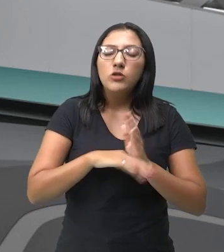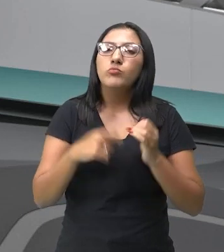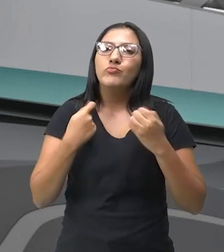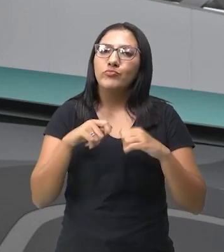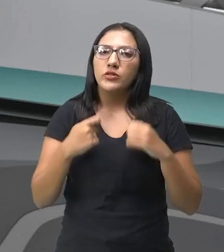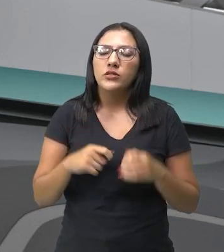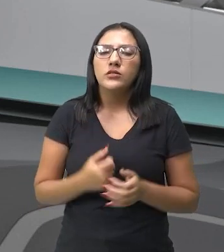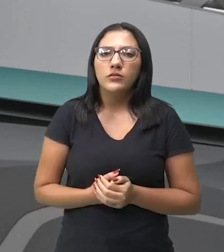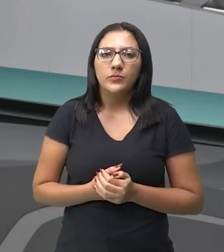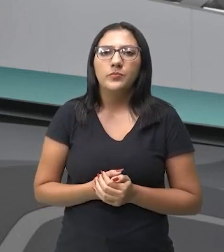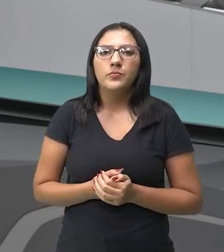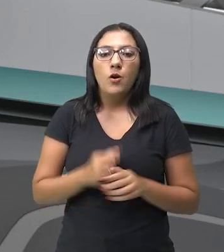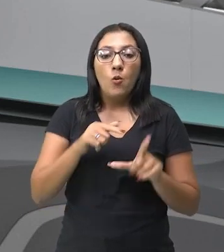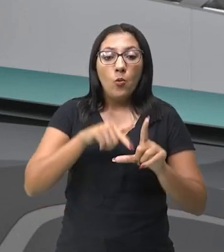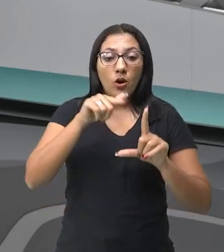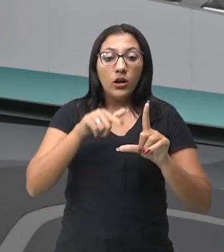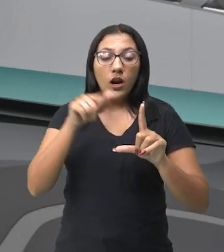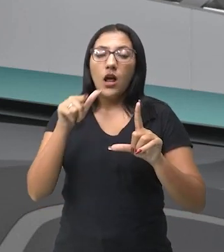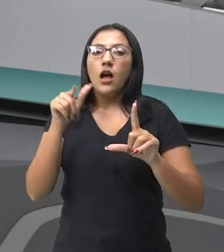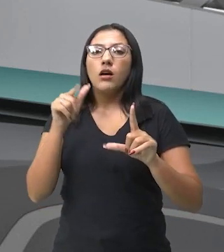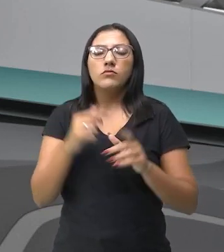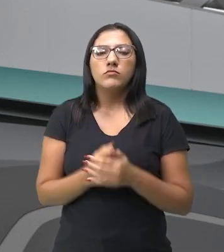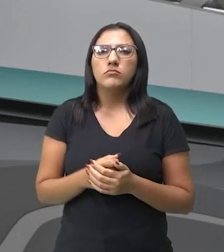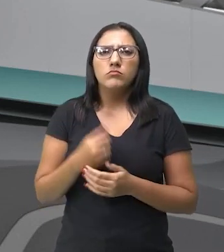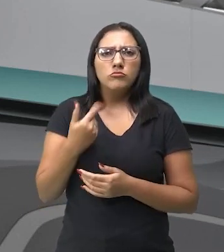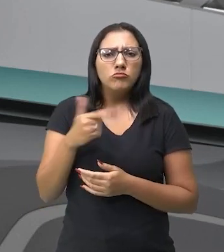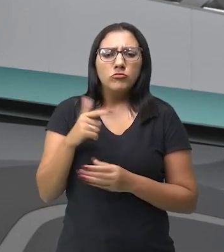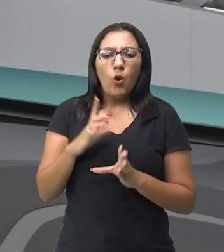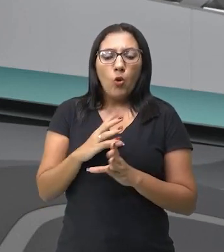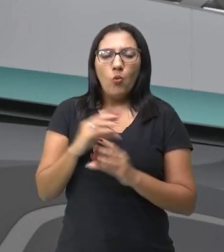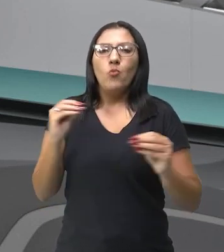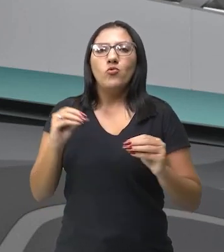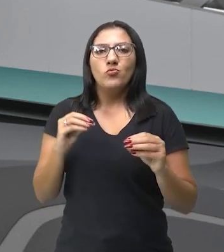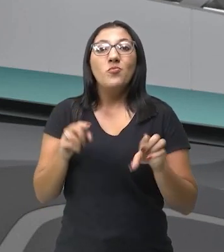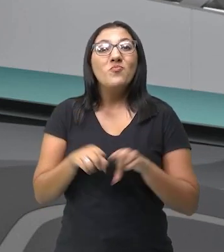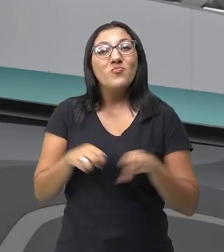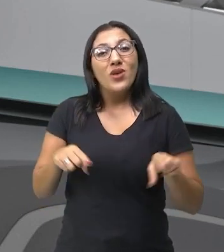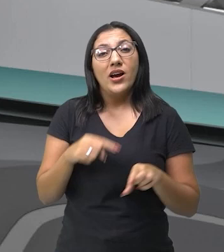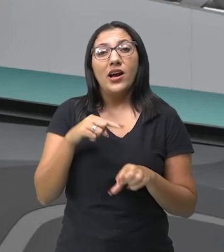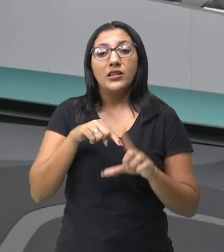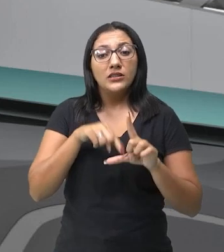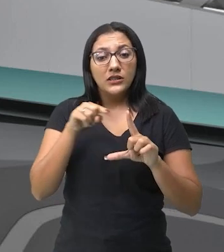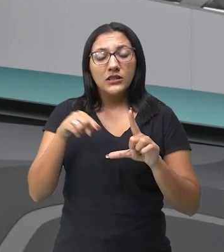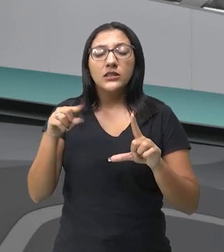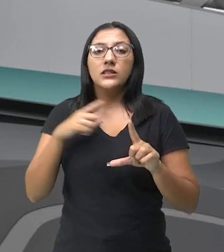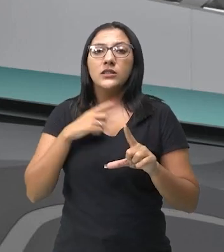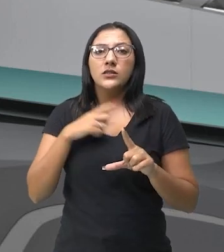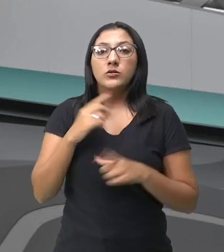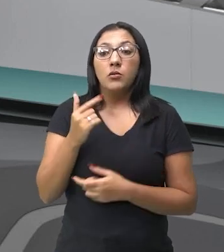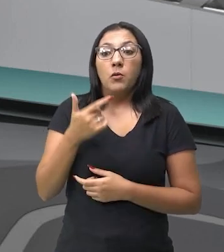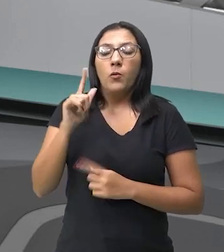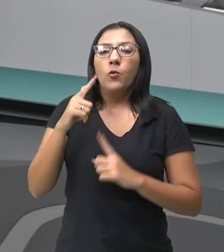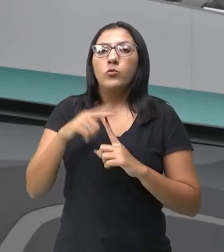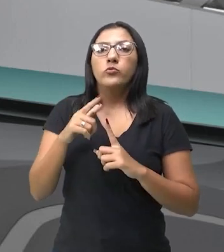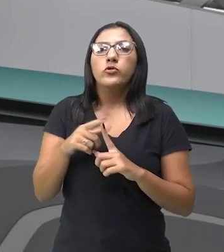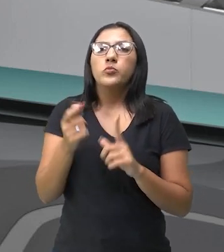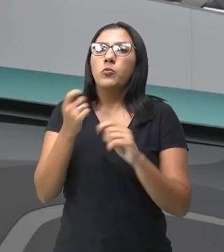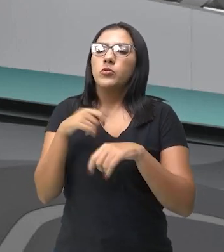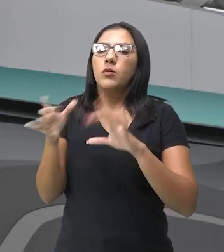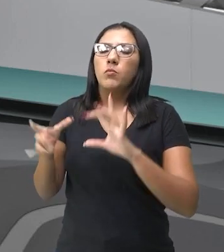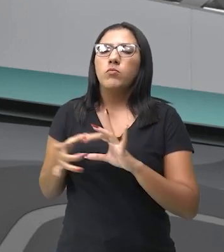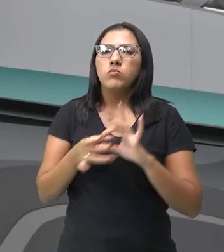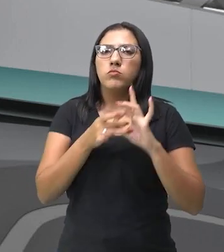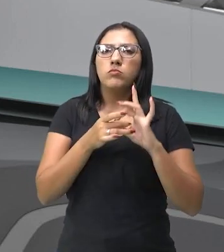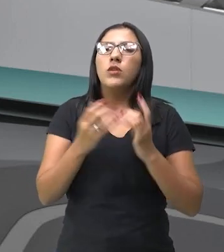E aí, o gráfico não deixou de existir, mas junto com ele, outra forma de configurar